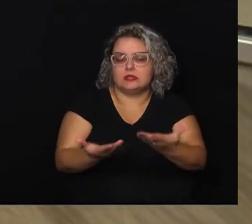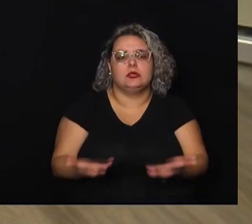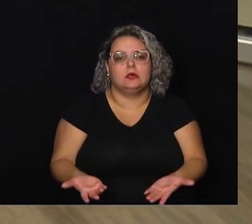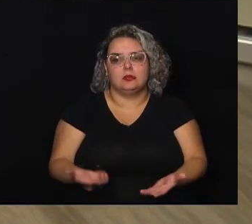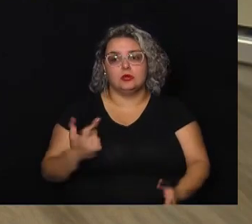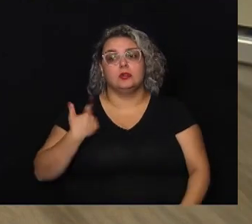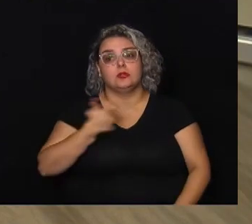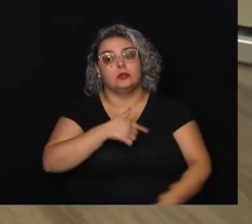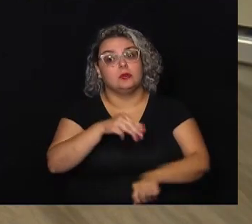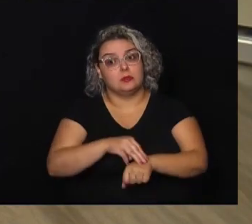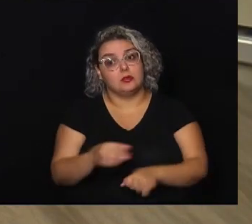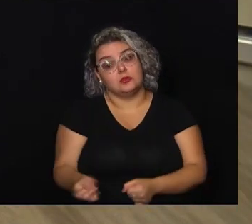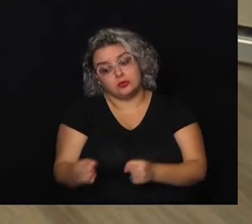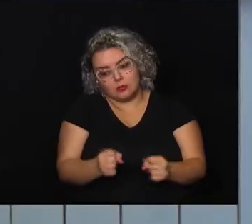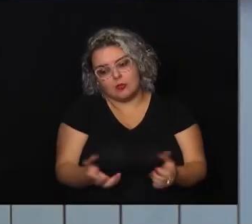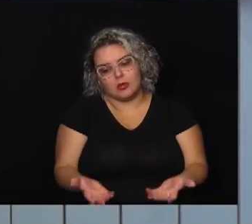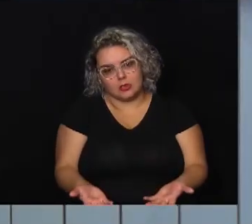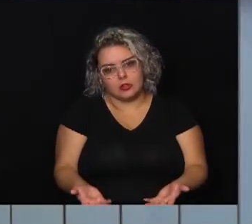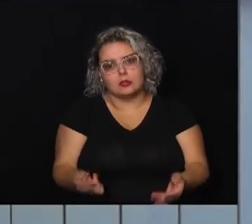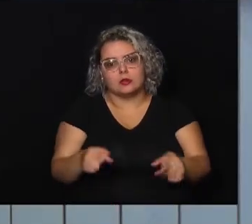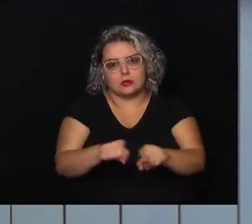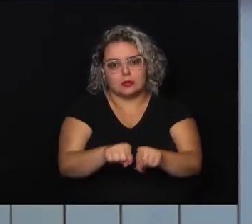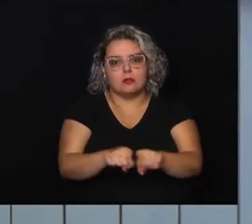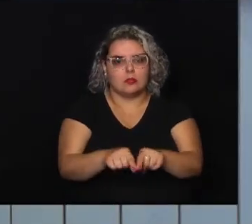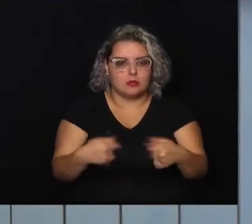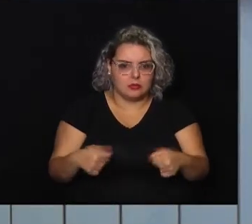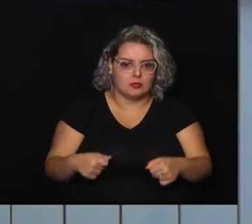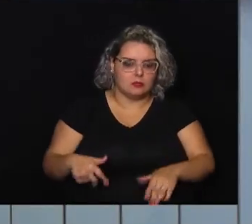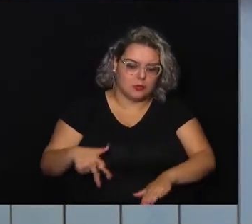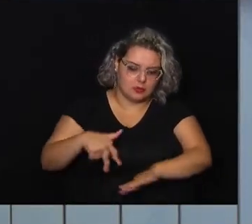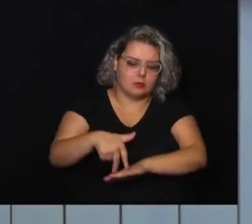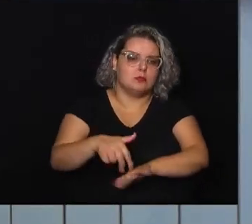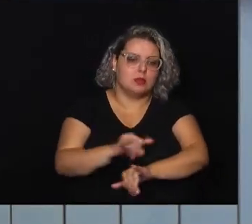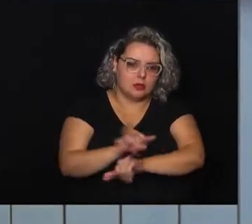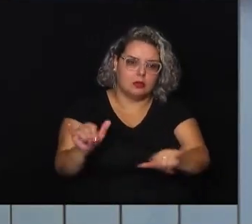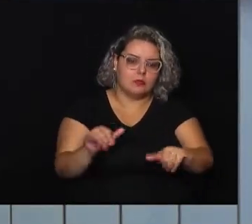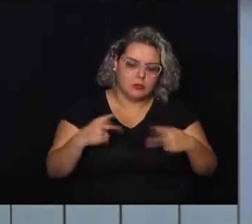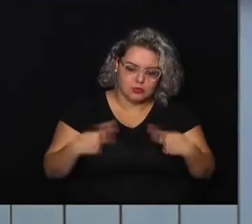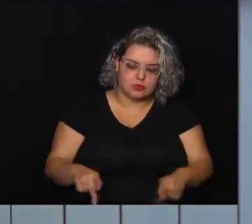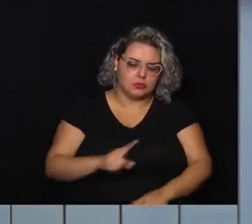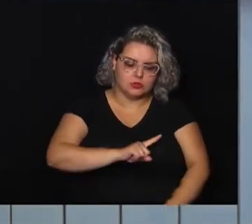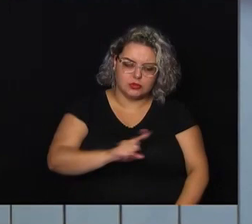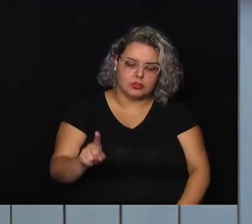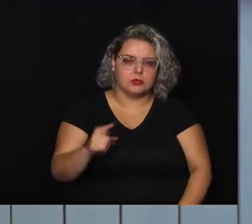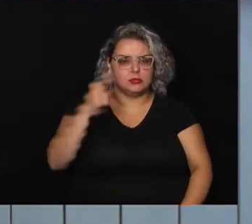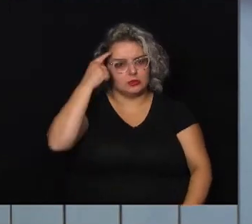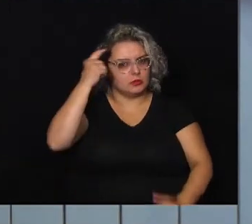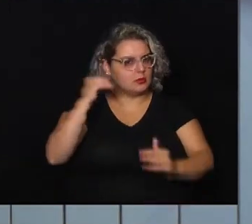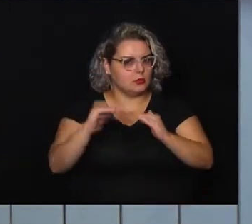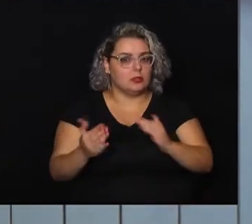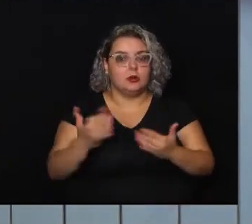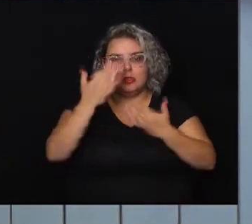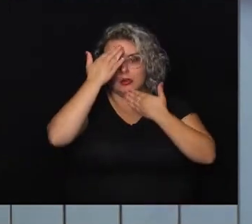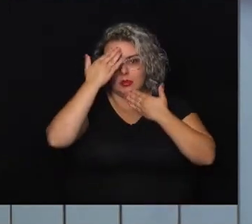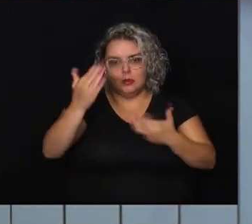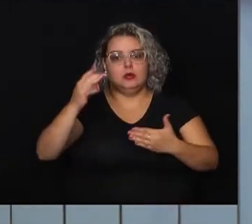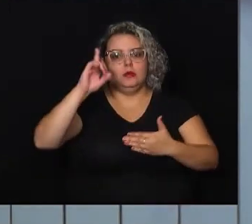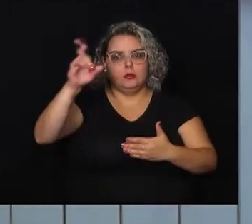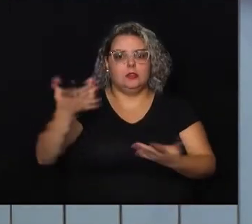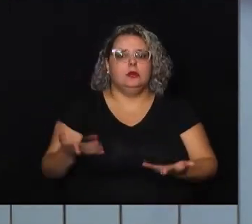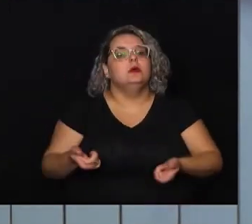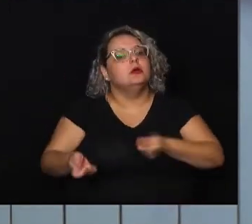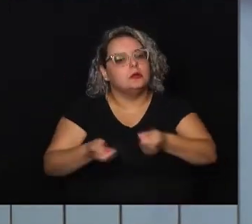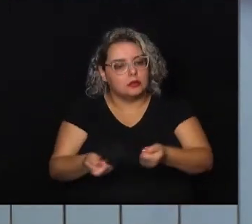membros de um poder, obviamente, deveríamos também manifestar essa opinião. Então, graças a Deus, a coisa ficou sob